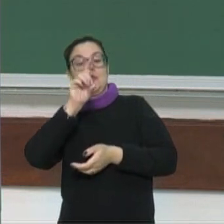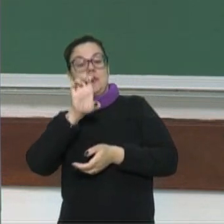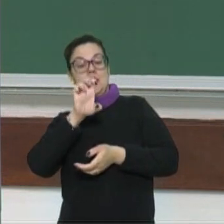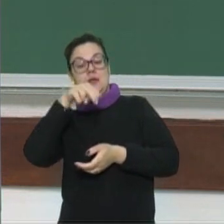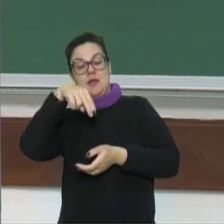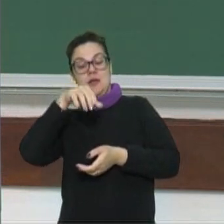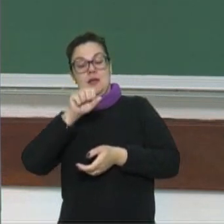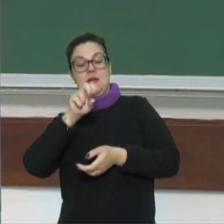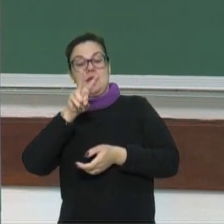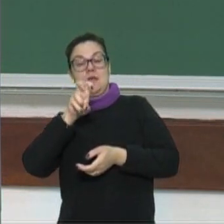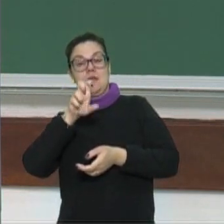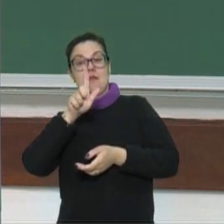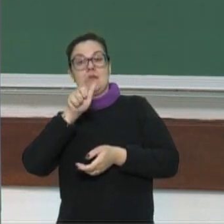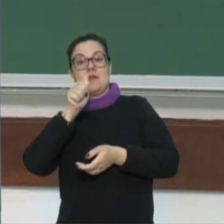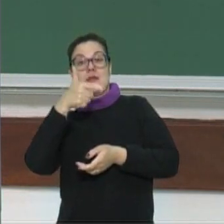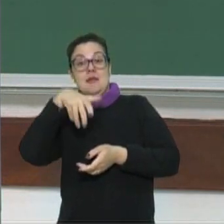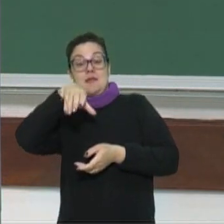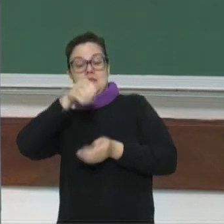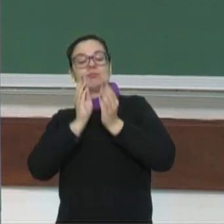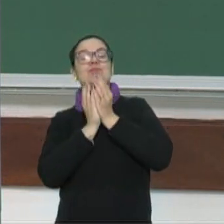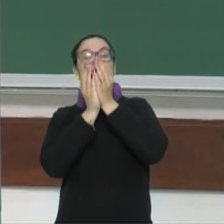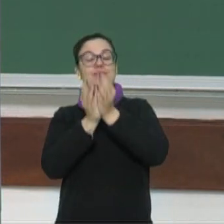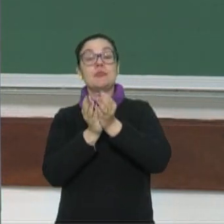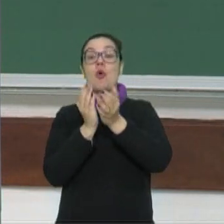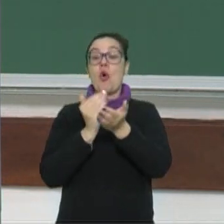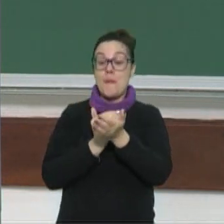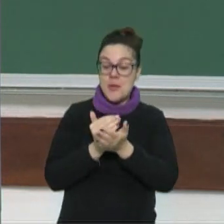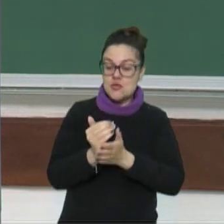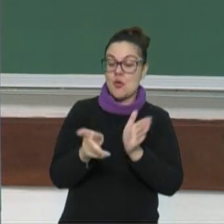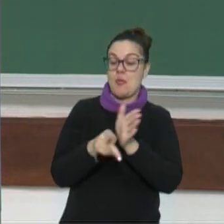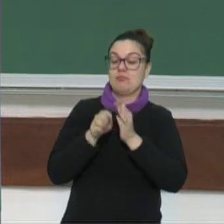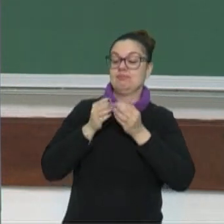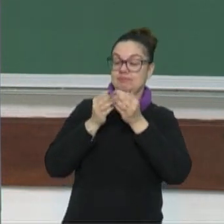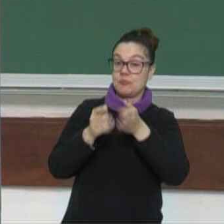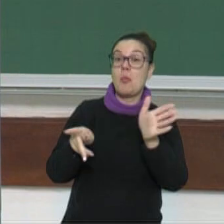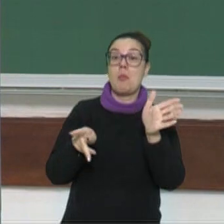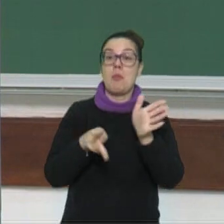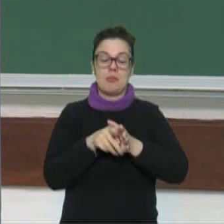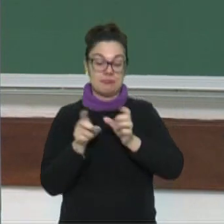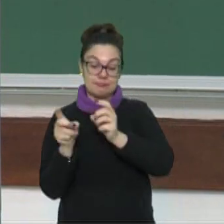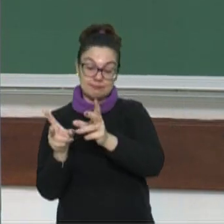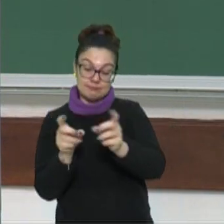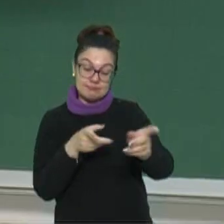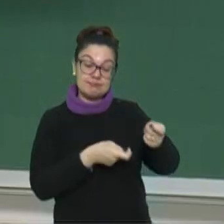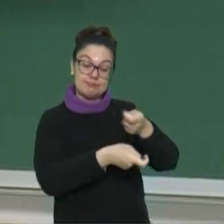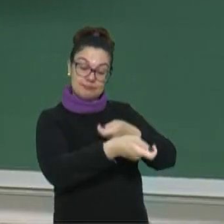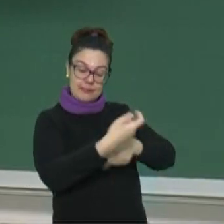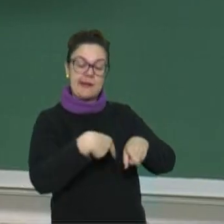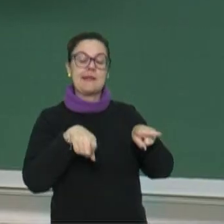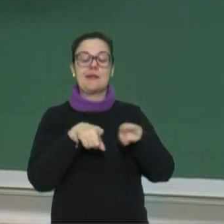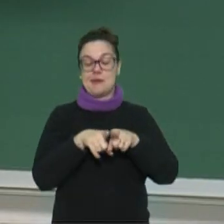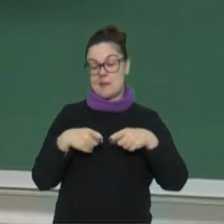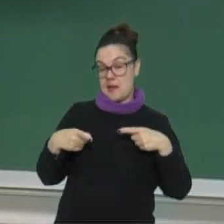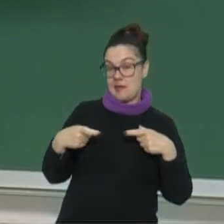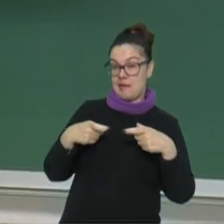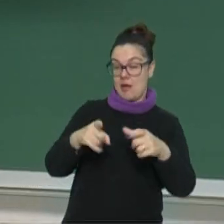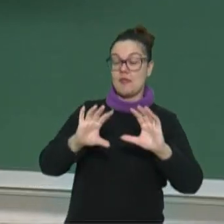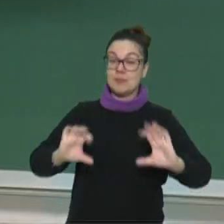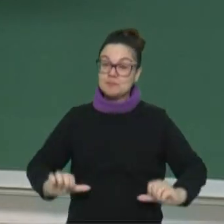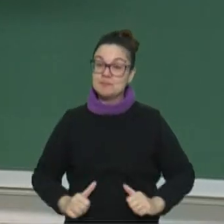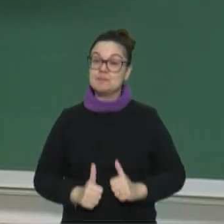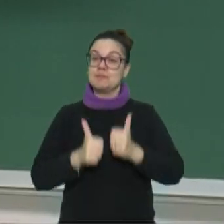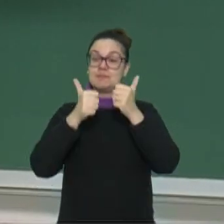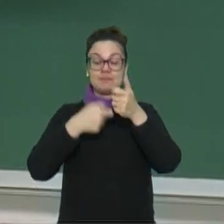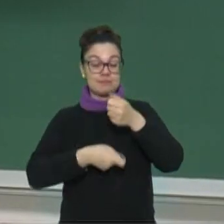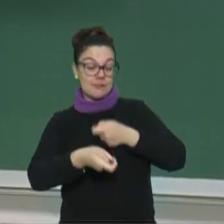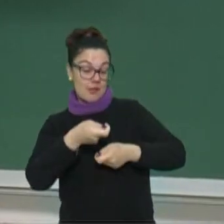desenvolver muito, tanto a Marinha comercial quanto a Marinha de guerra. Isso aí vai dar grandes benefícios econômicos